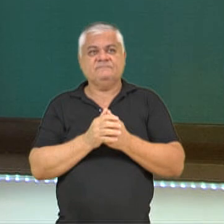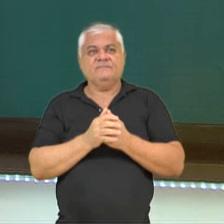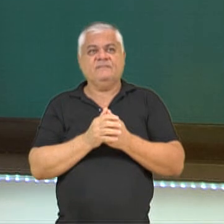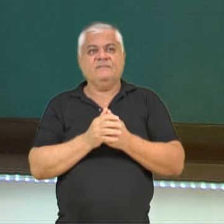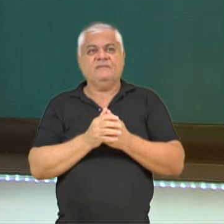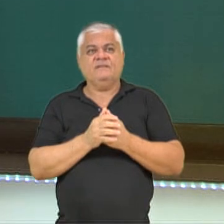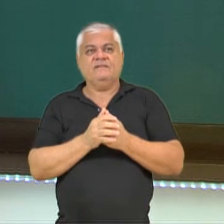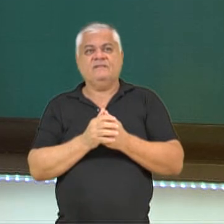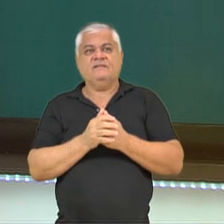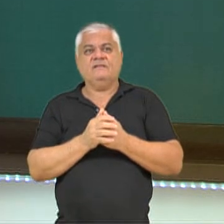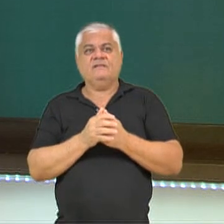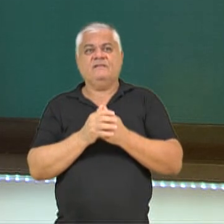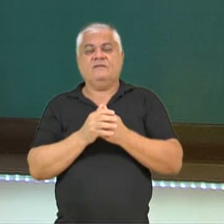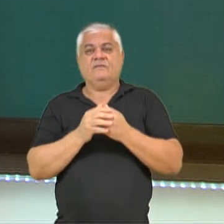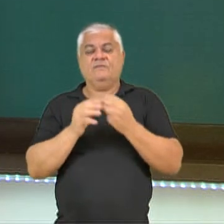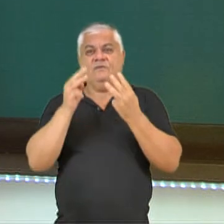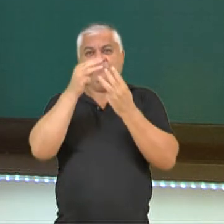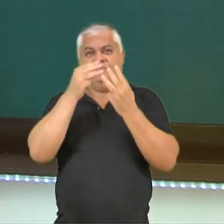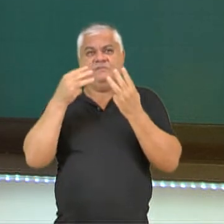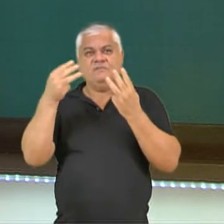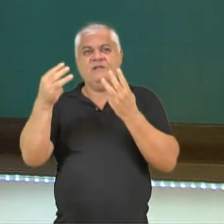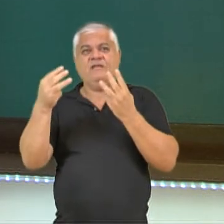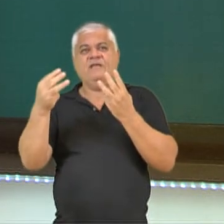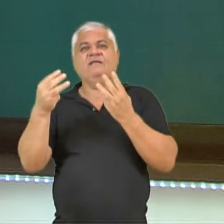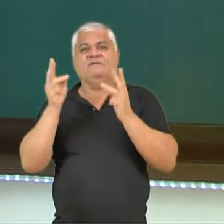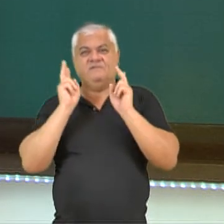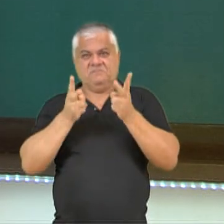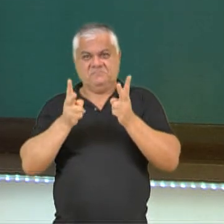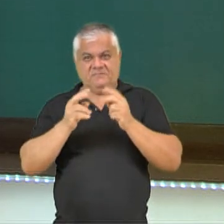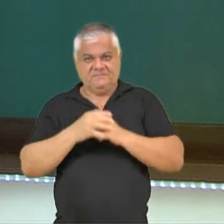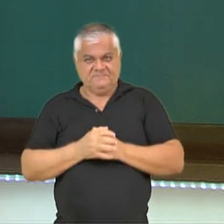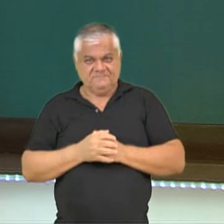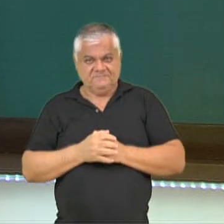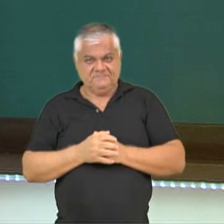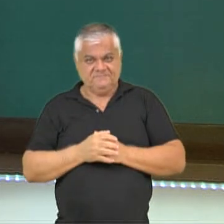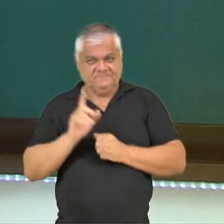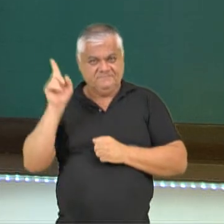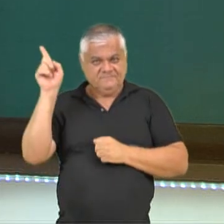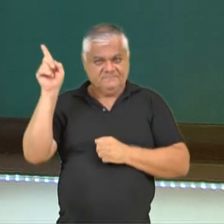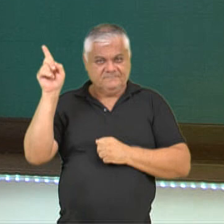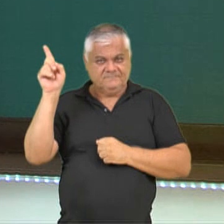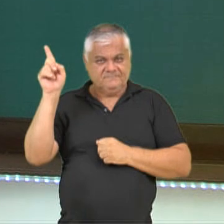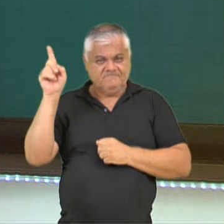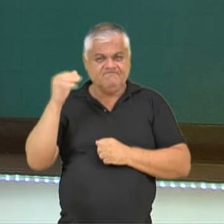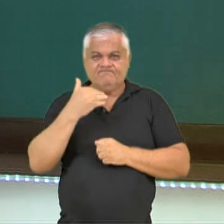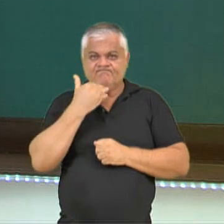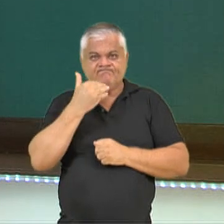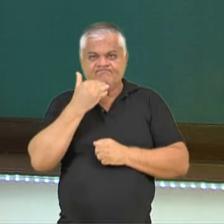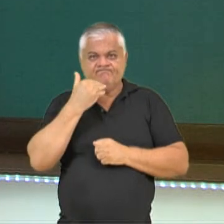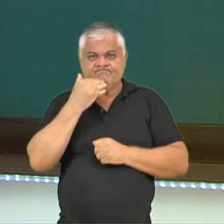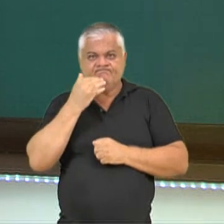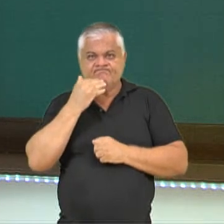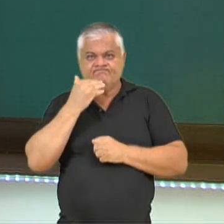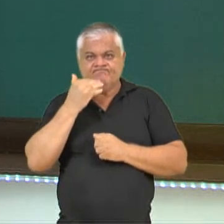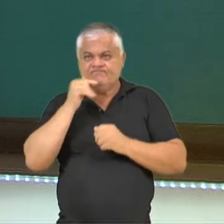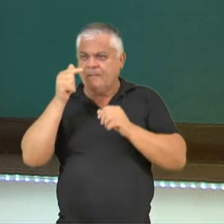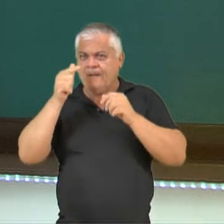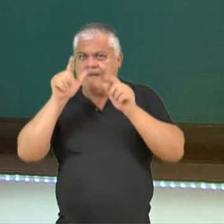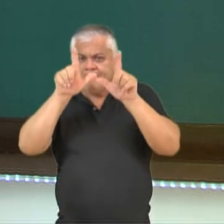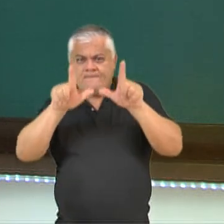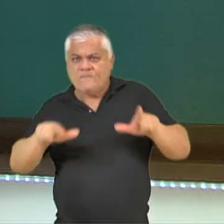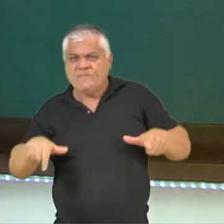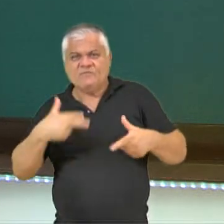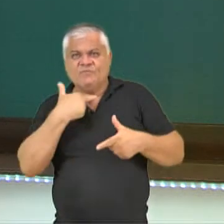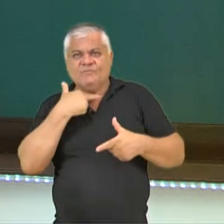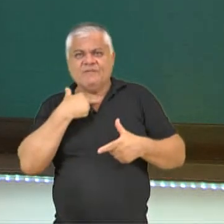ó, esse 3 sai para fora e esse cortadinho fica lá dentro mesmo. Tá bom? Então, aqui eu não consegui tirar todo mundo de dentro da raiz. Não